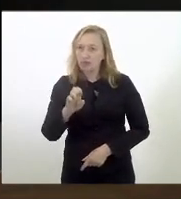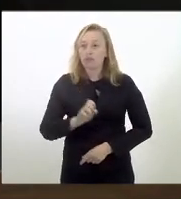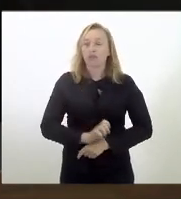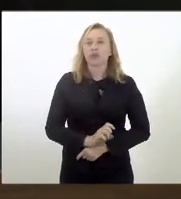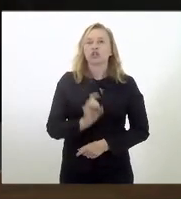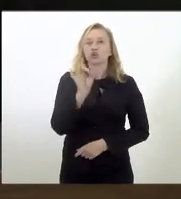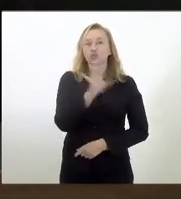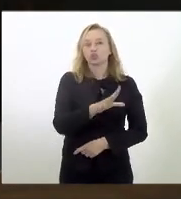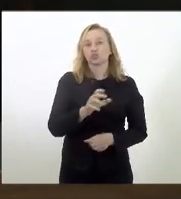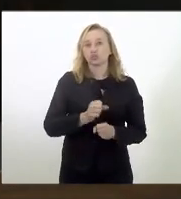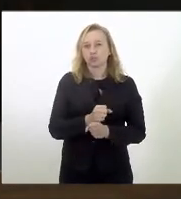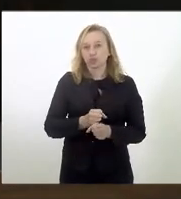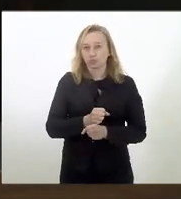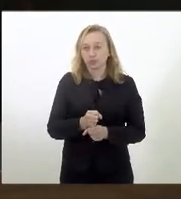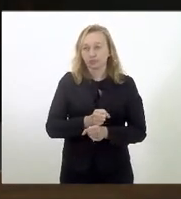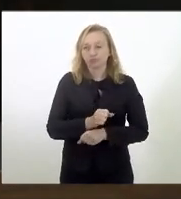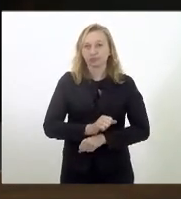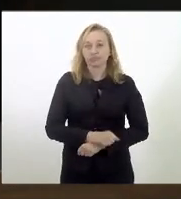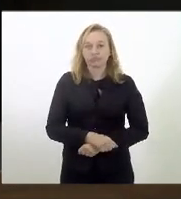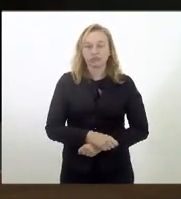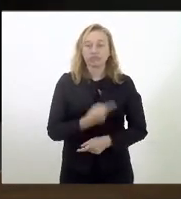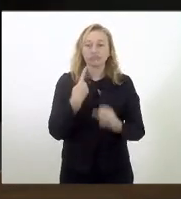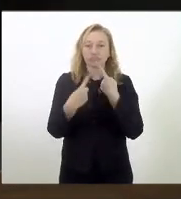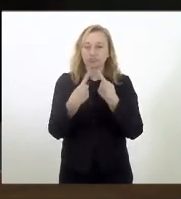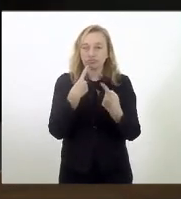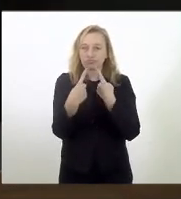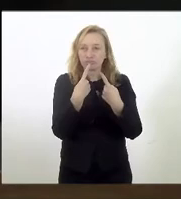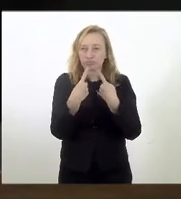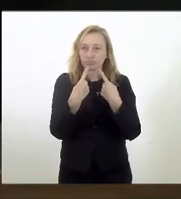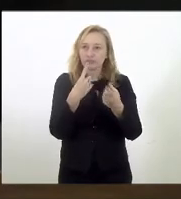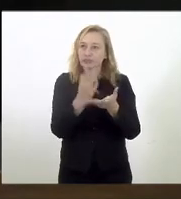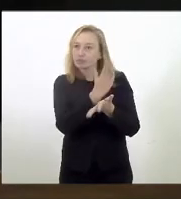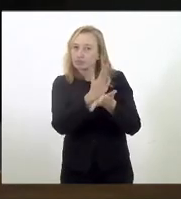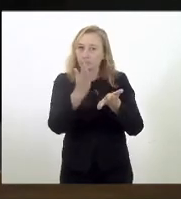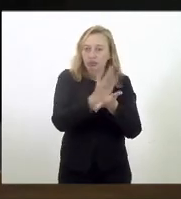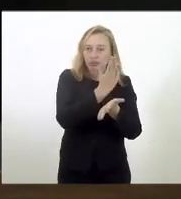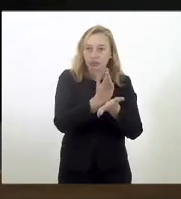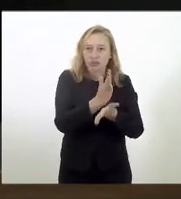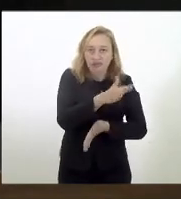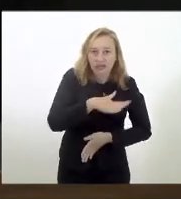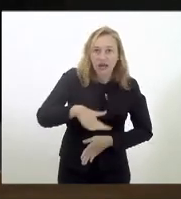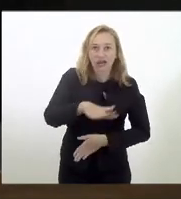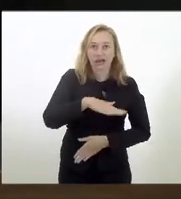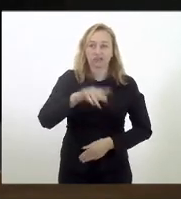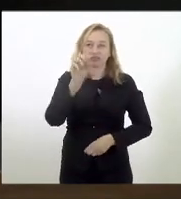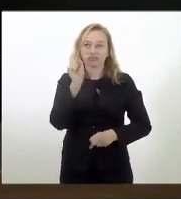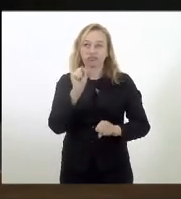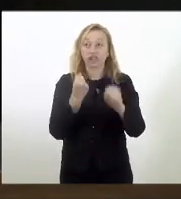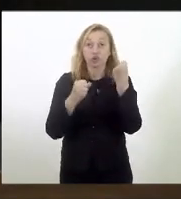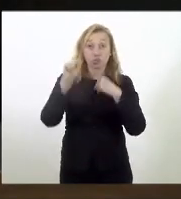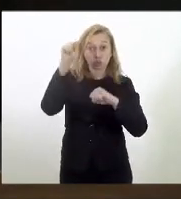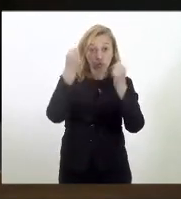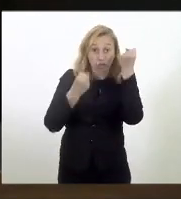nos últimos anos, discutimos com alguns setores da indústria,